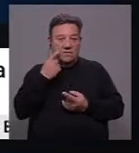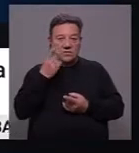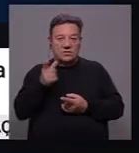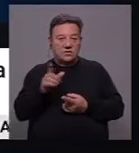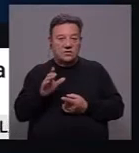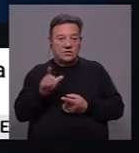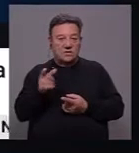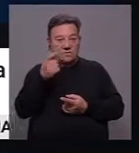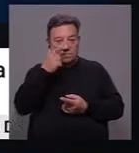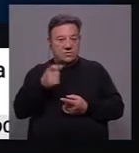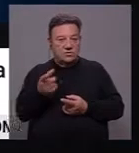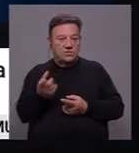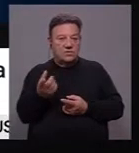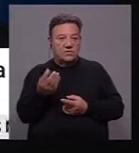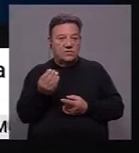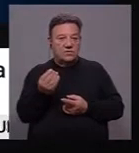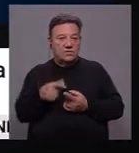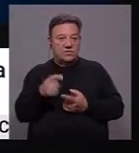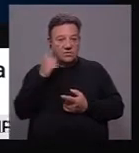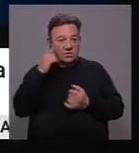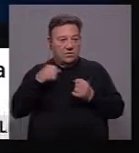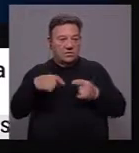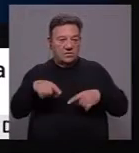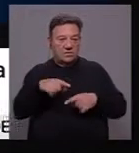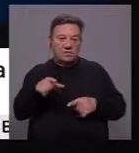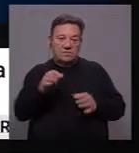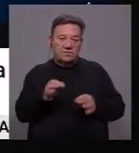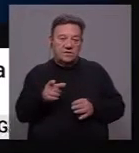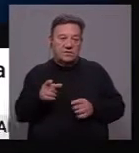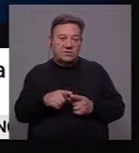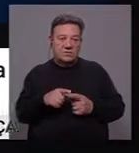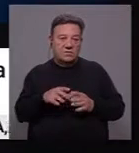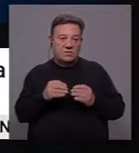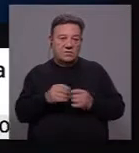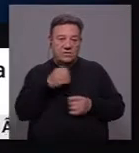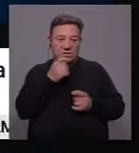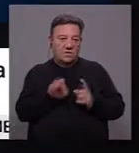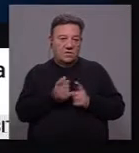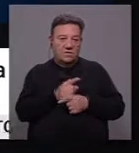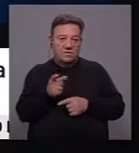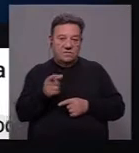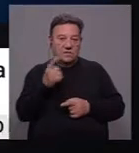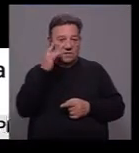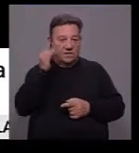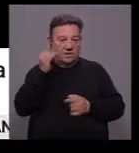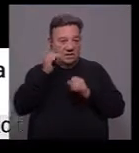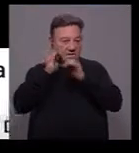era uma pessoa muito consensual, por isso isto era mesmo completamente controverso ao que ele